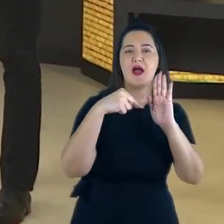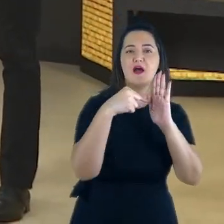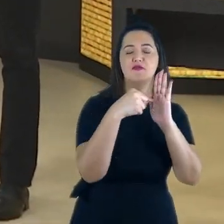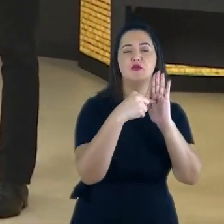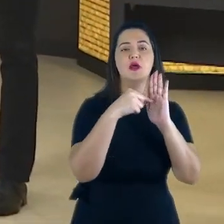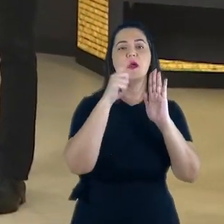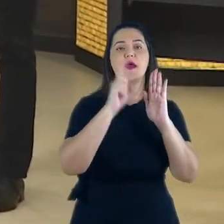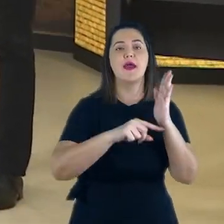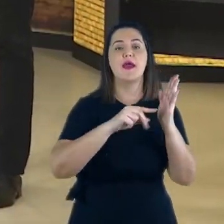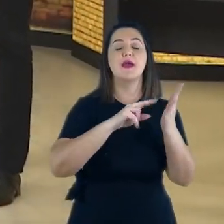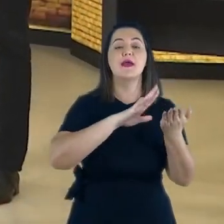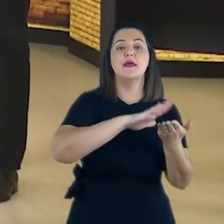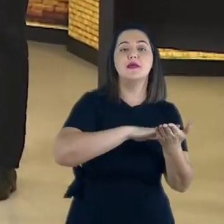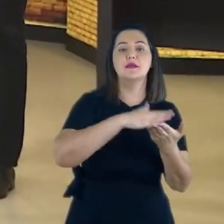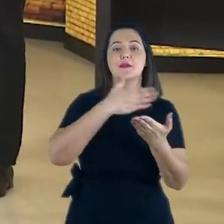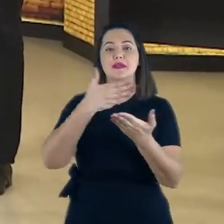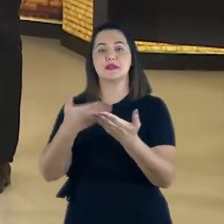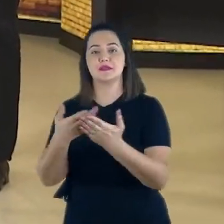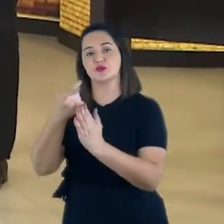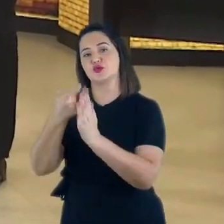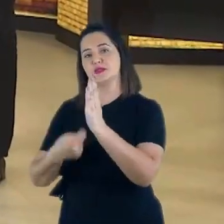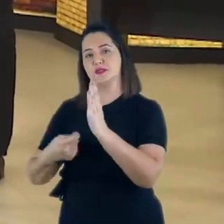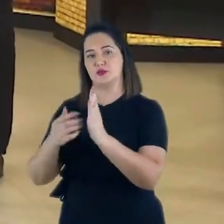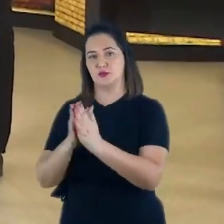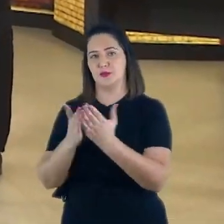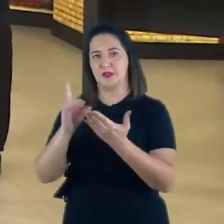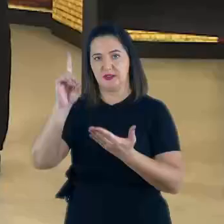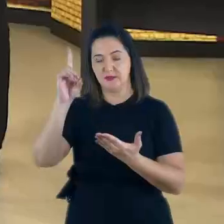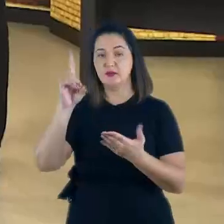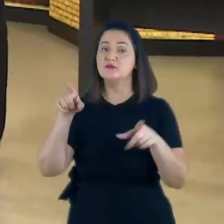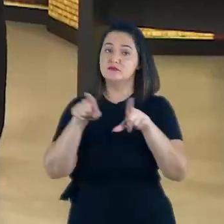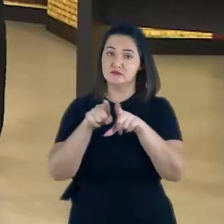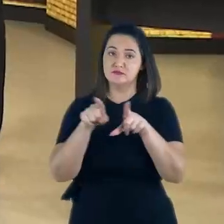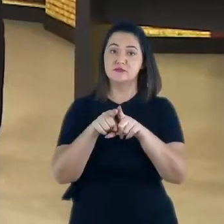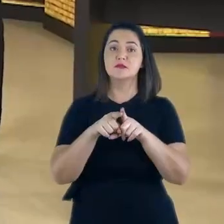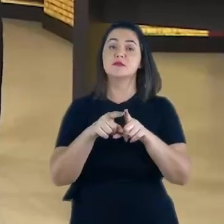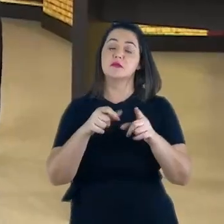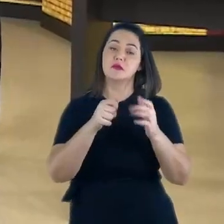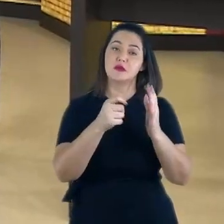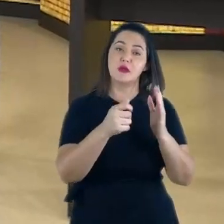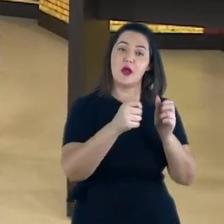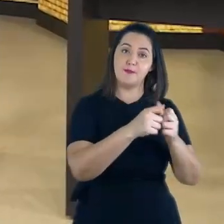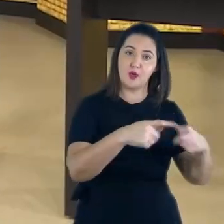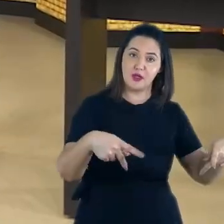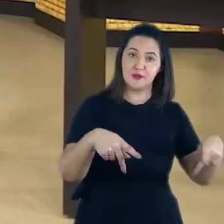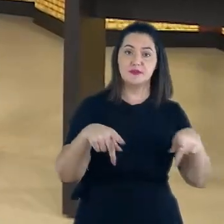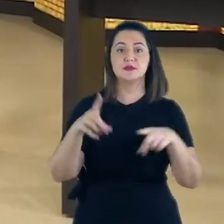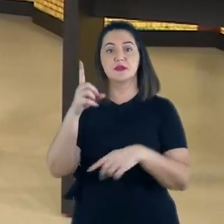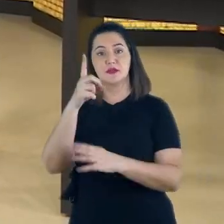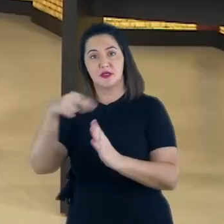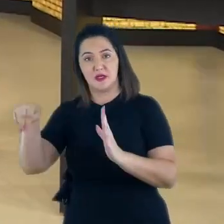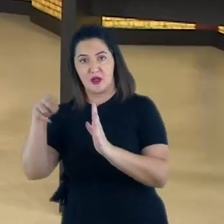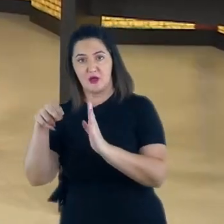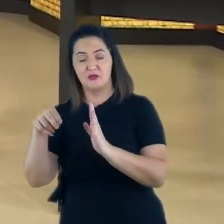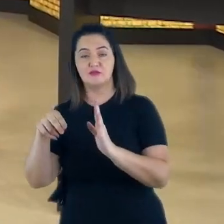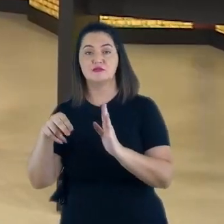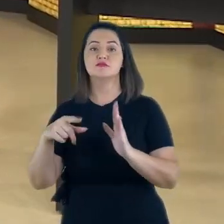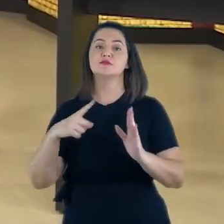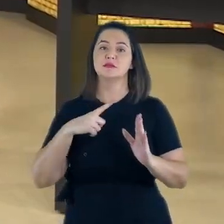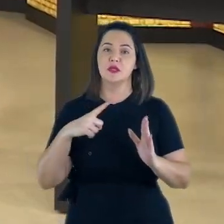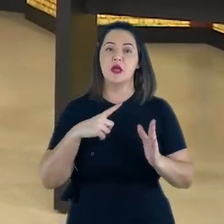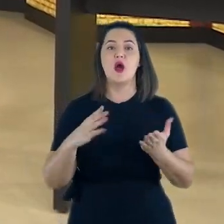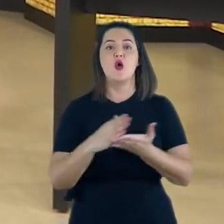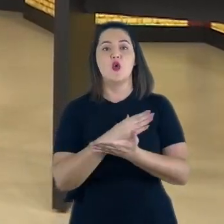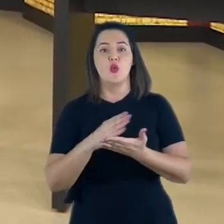interpretação de vários textos bíblicos e também às profecias de Daniel e Apocalipse. E no elenco de vários teólogos